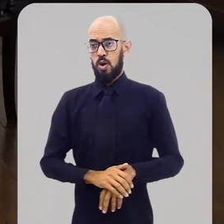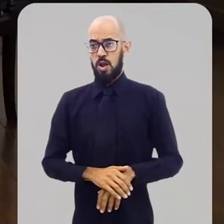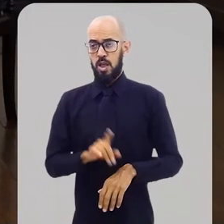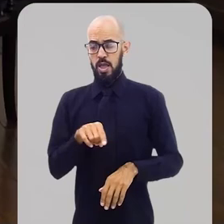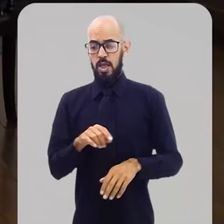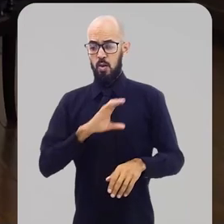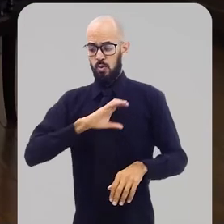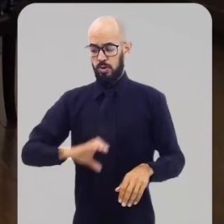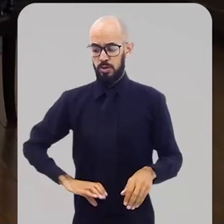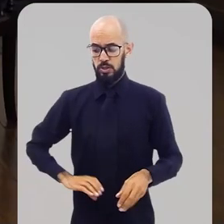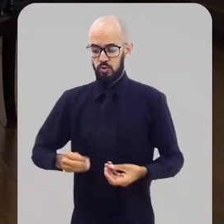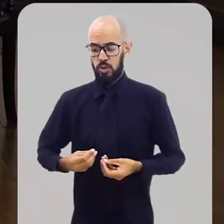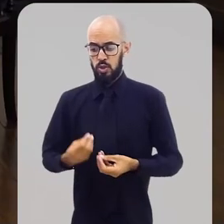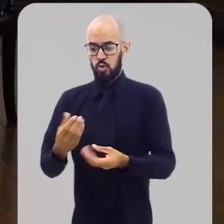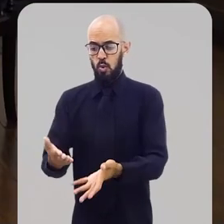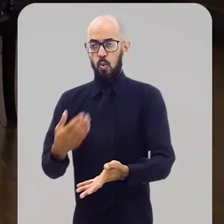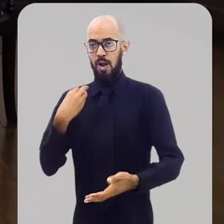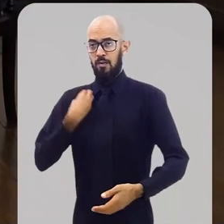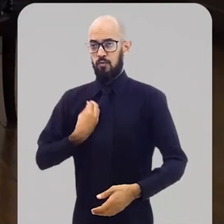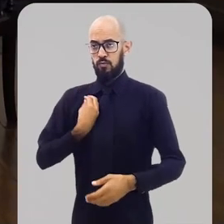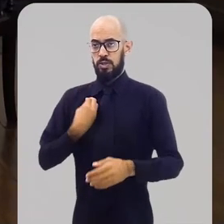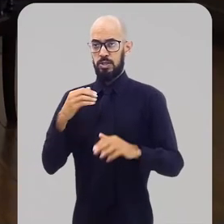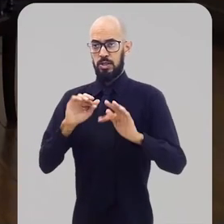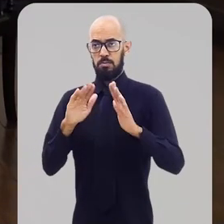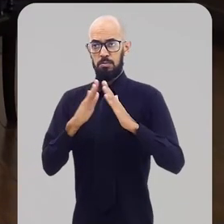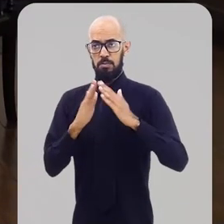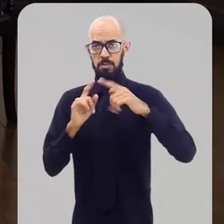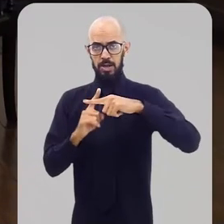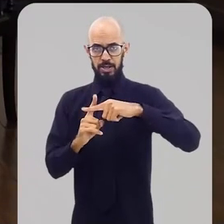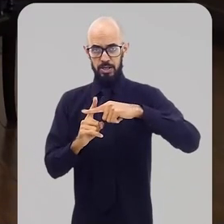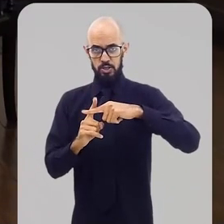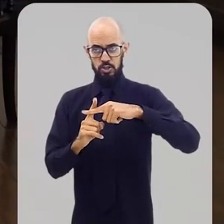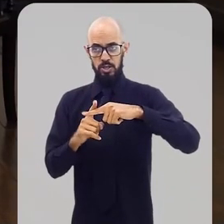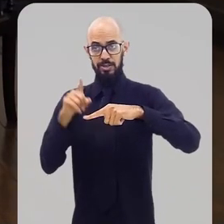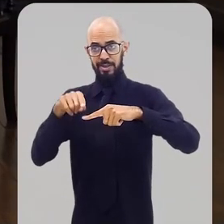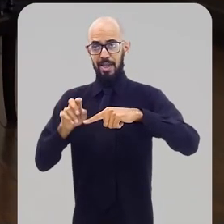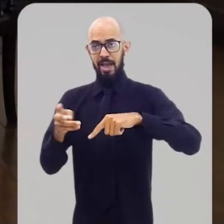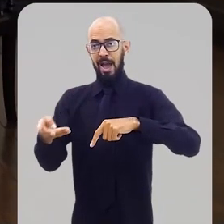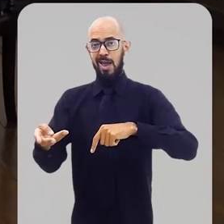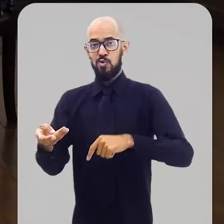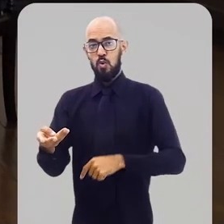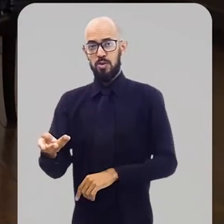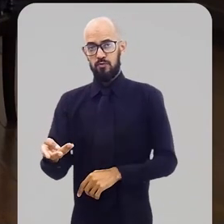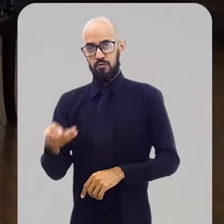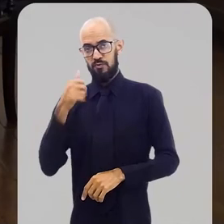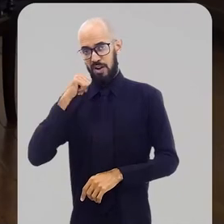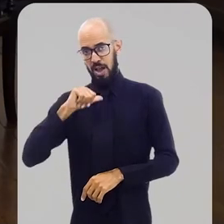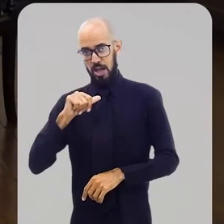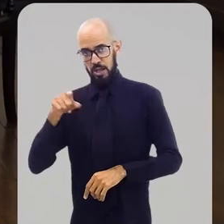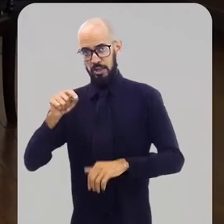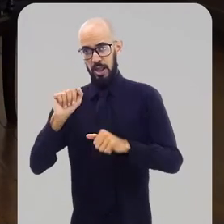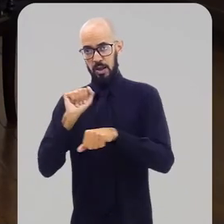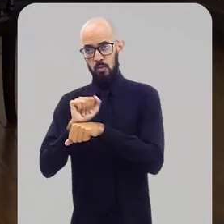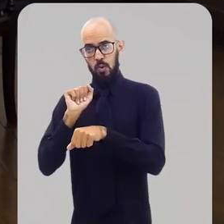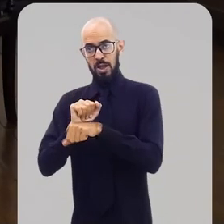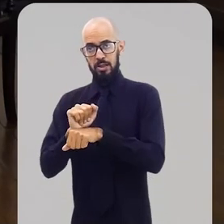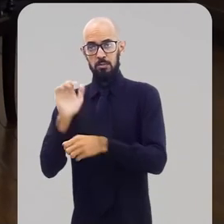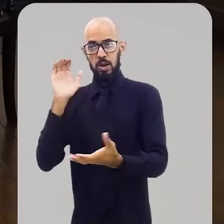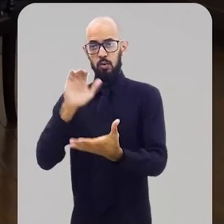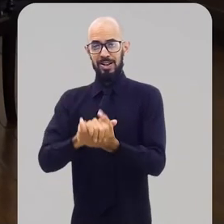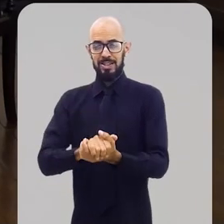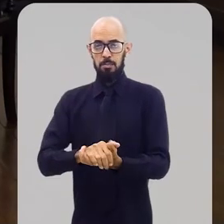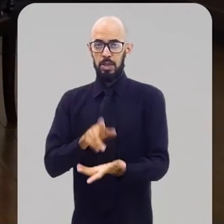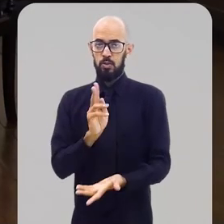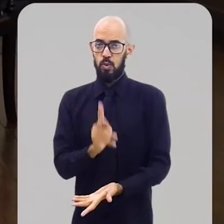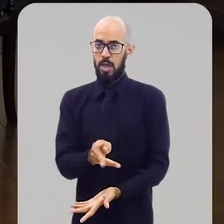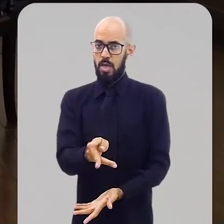do Cristo com a sua igreja e por isso a Igreja Esta noiva a guardada para as núpcias